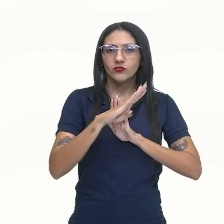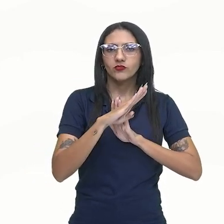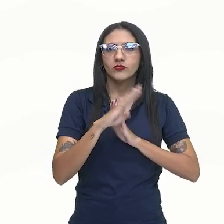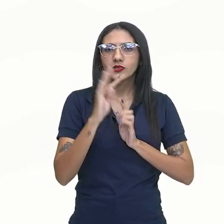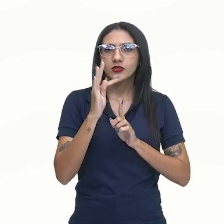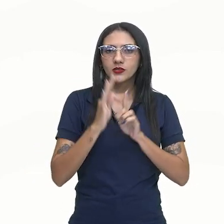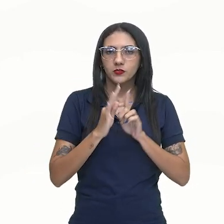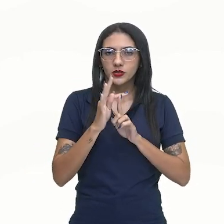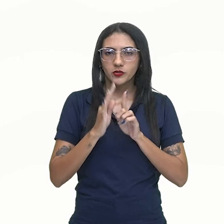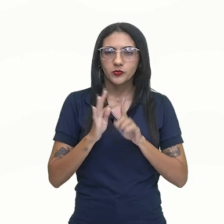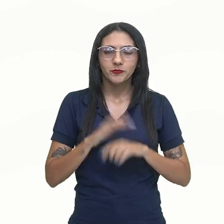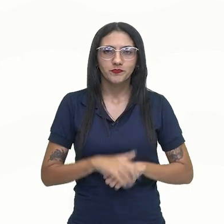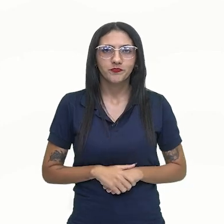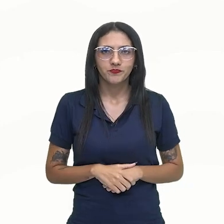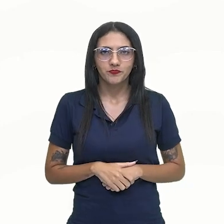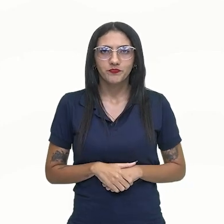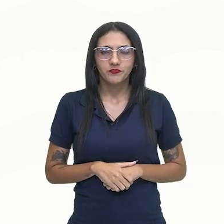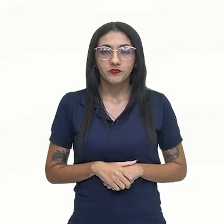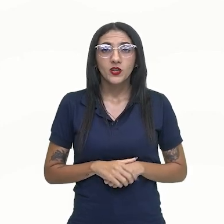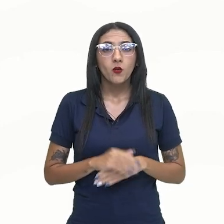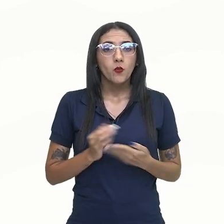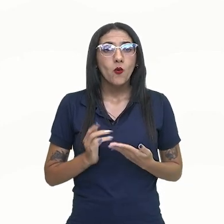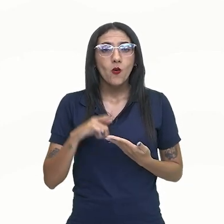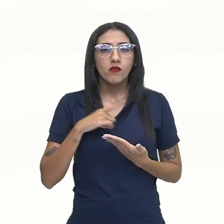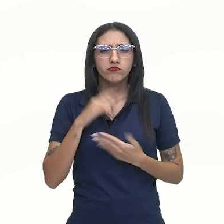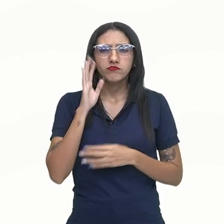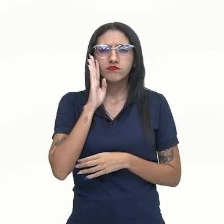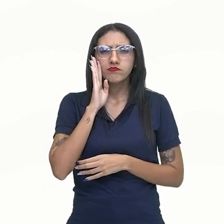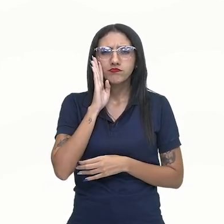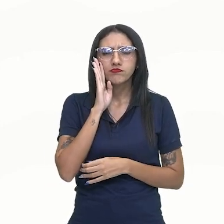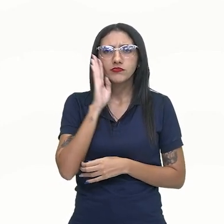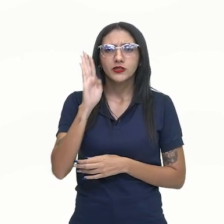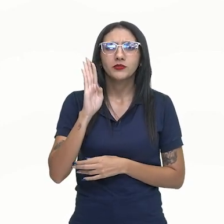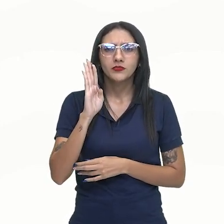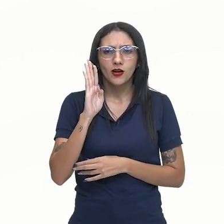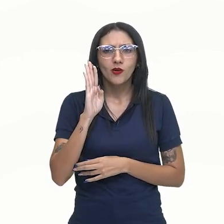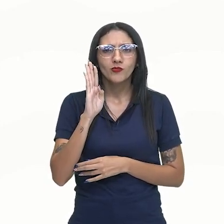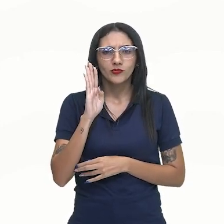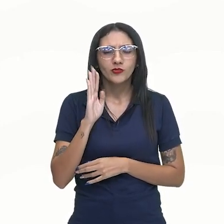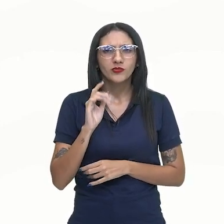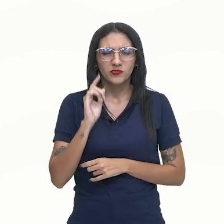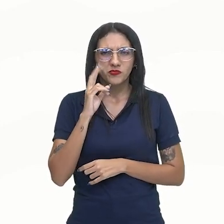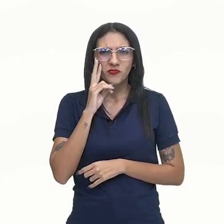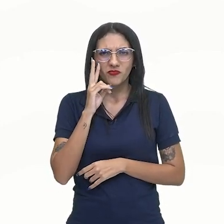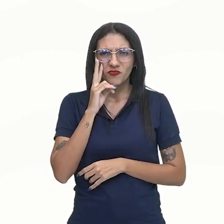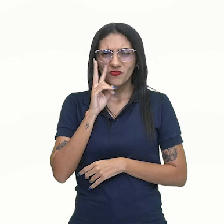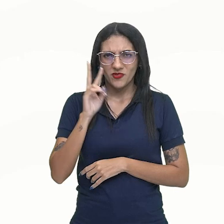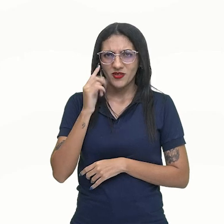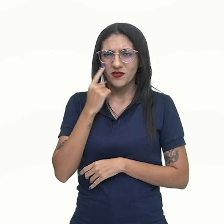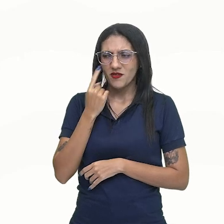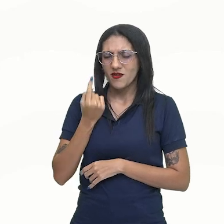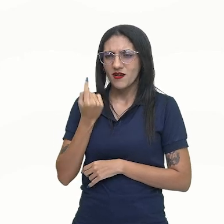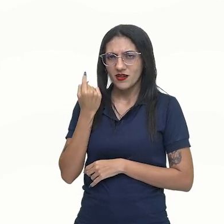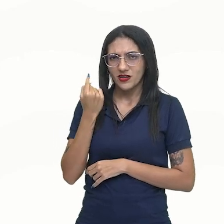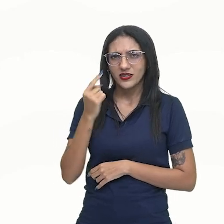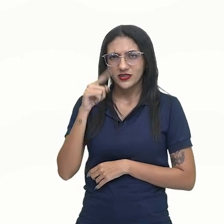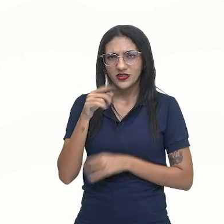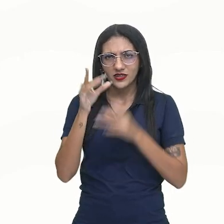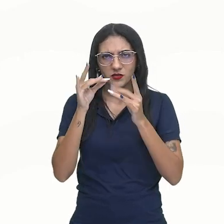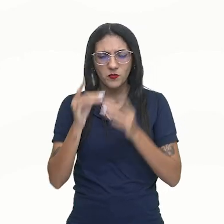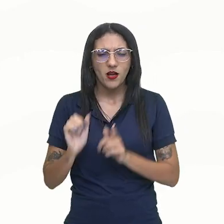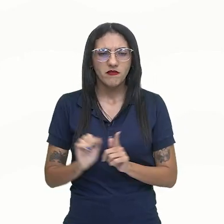o fenômeno causado principalmente pela intensificação do que a gente já viu ali do efeito estufa, né, com a emissão de todos aqueles